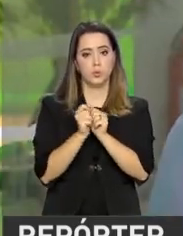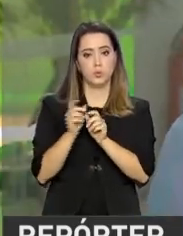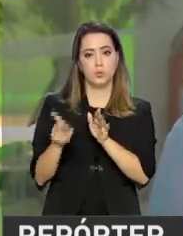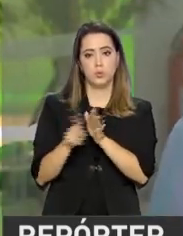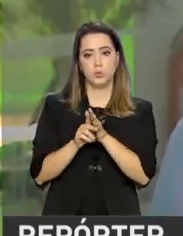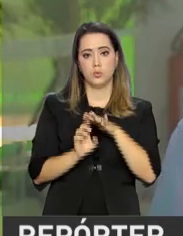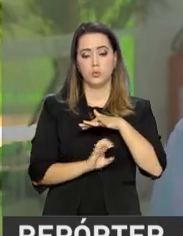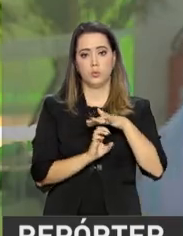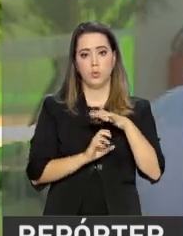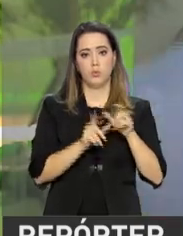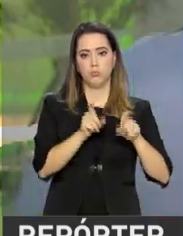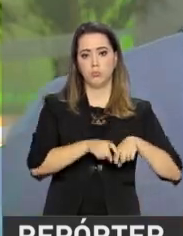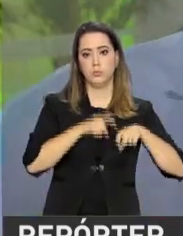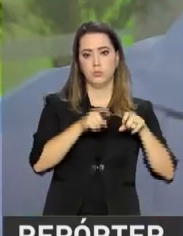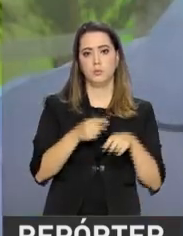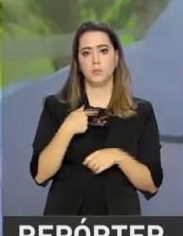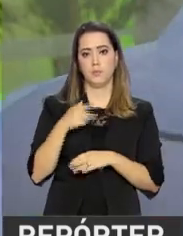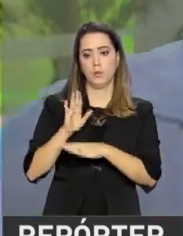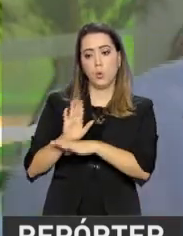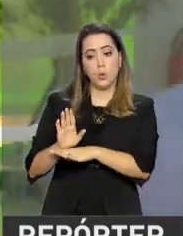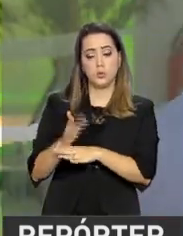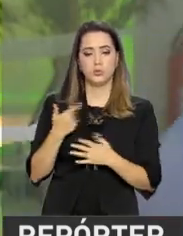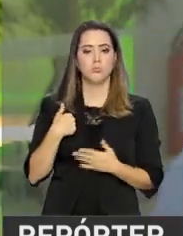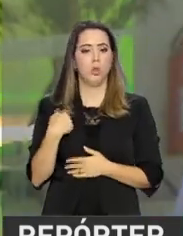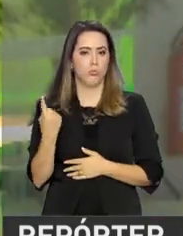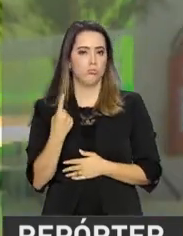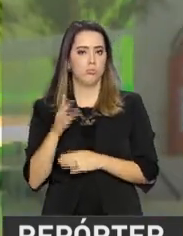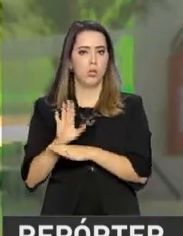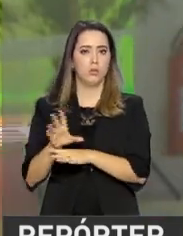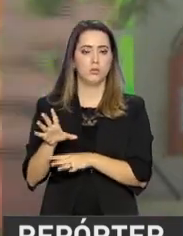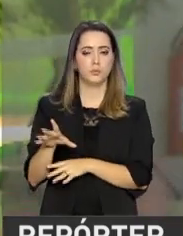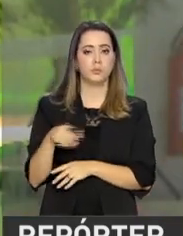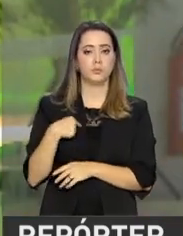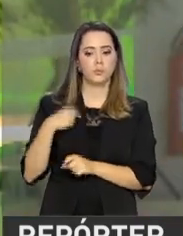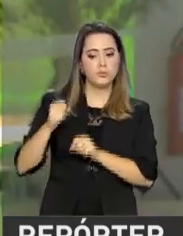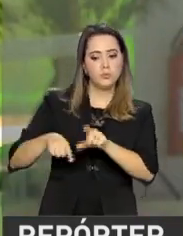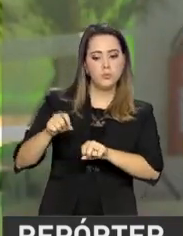faz a sua contribuição. Estou fazendo minha parte, estou adotando o nascente, sou plantador de rios.